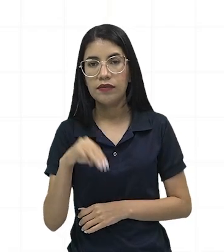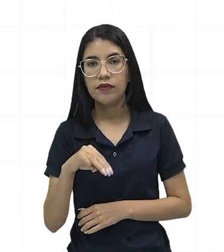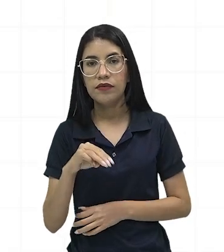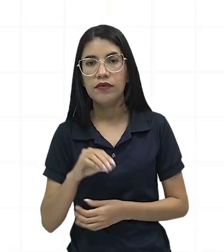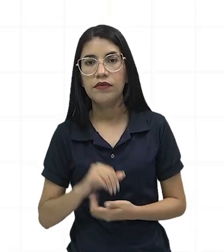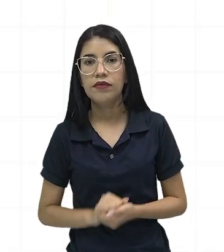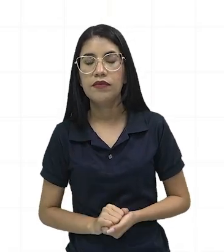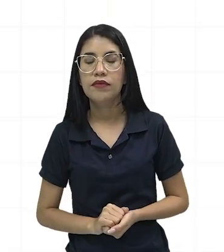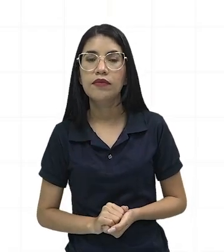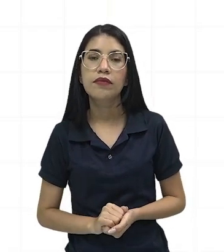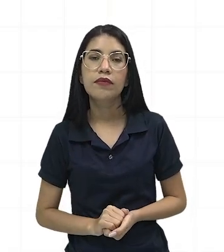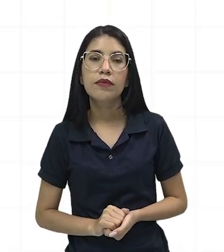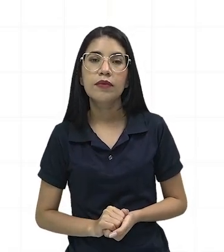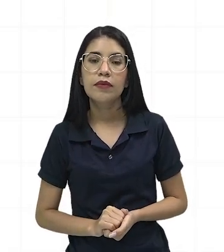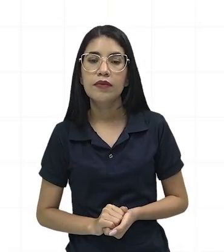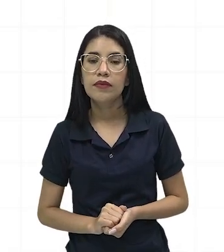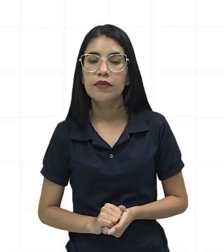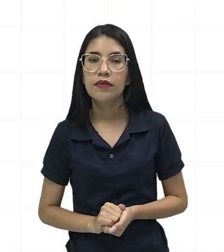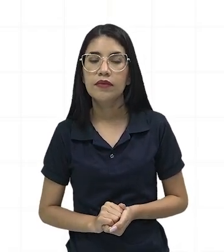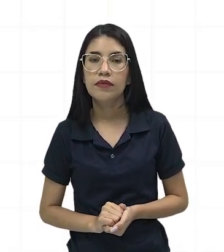10 metros.